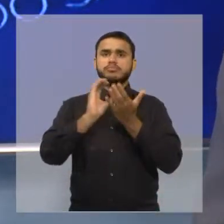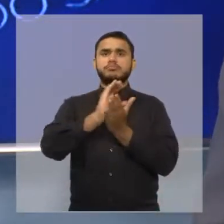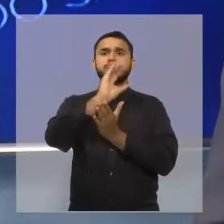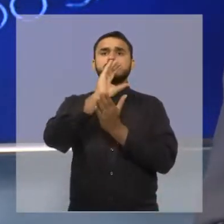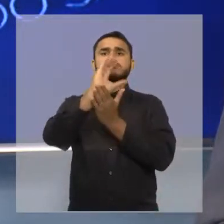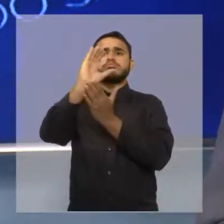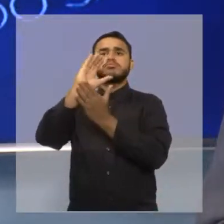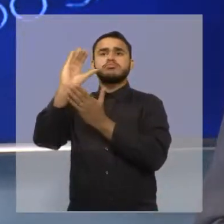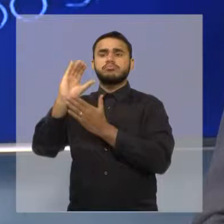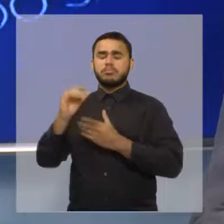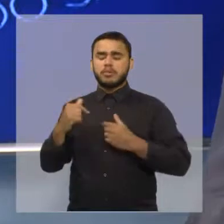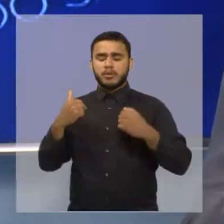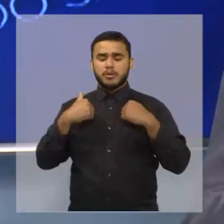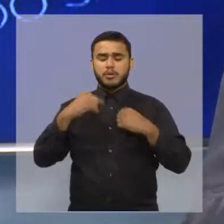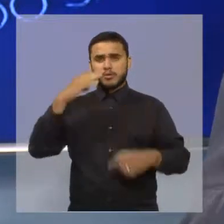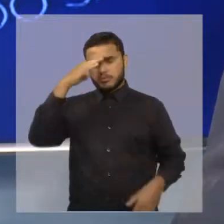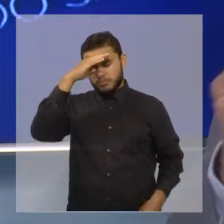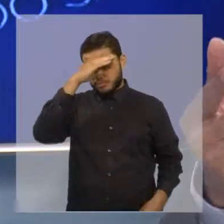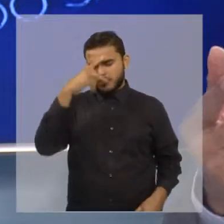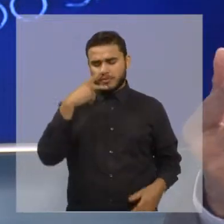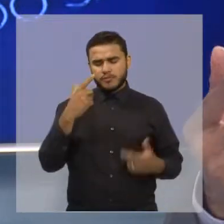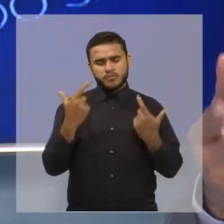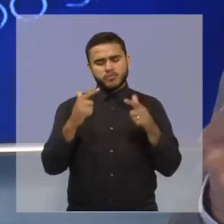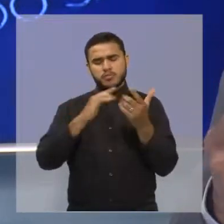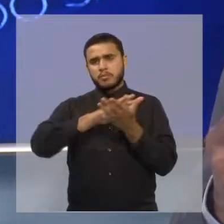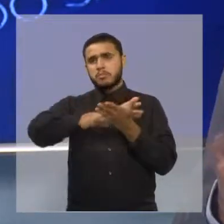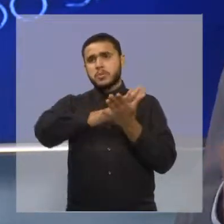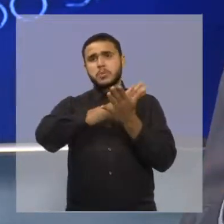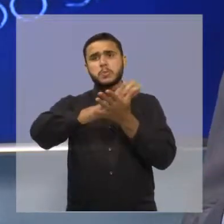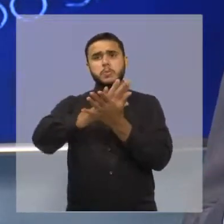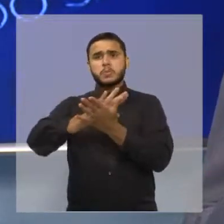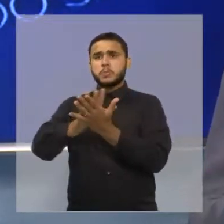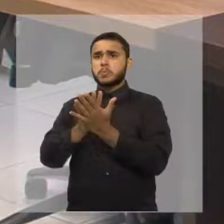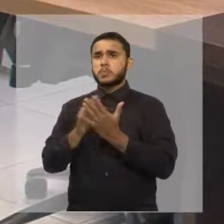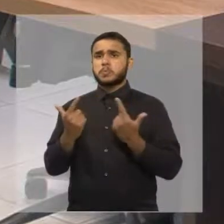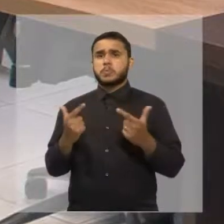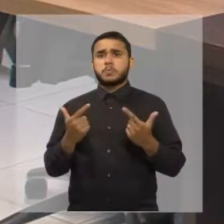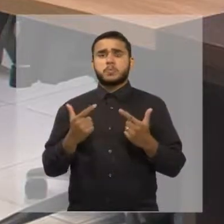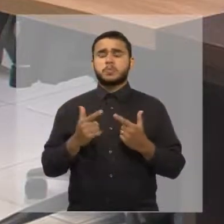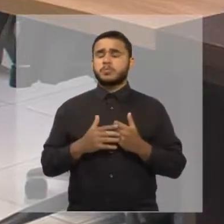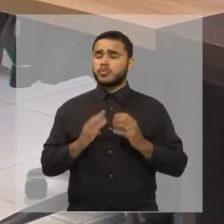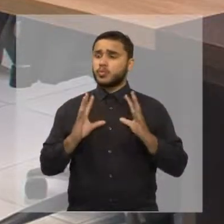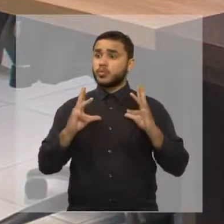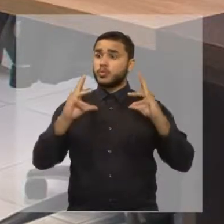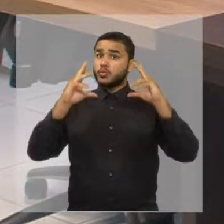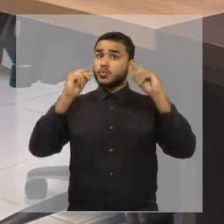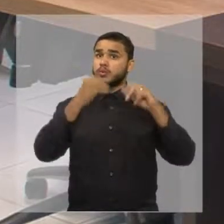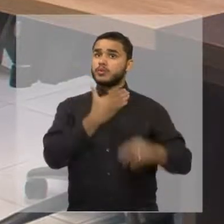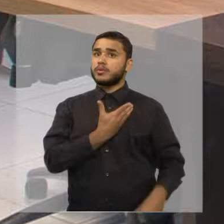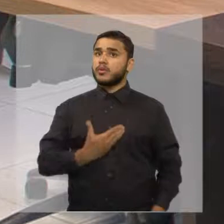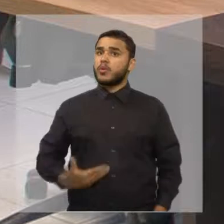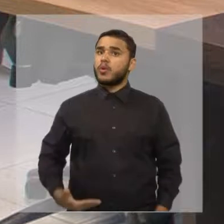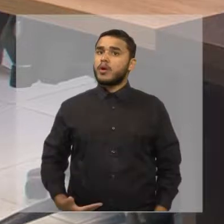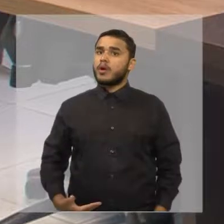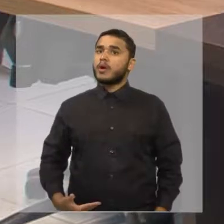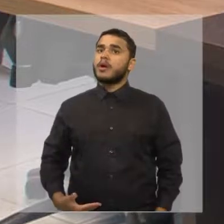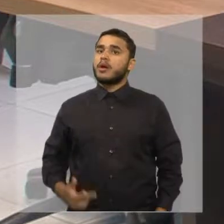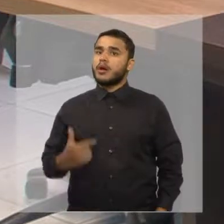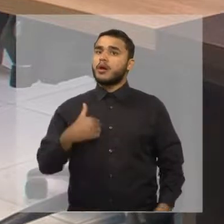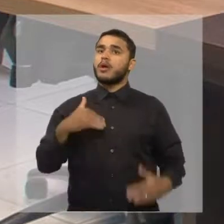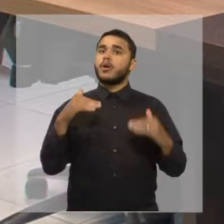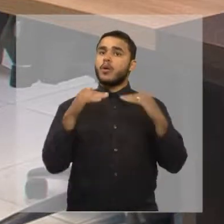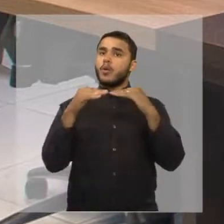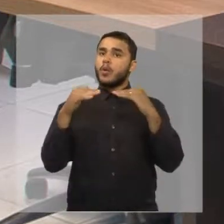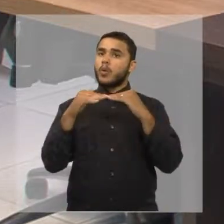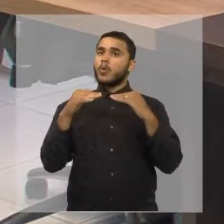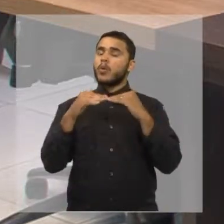Nordeste, ele disse que não estava discriminando, não iria discriminar nenhum. Passaria, desde que os governadores concordassem com as